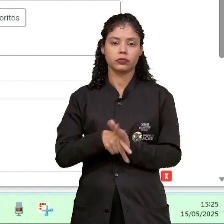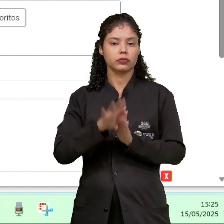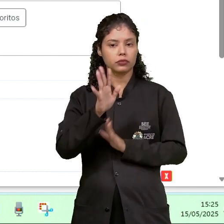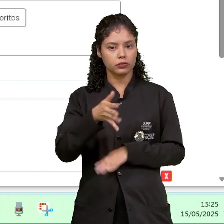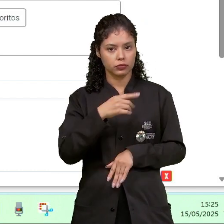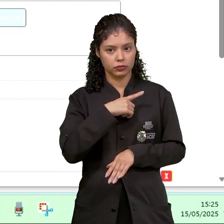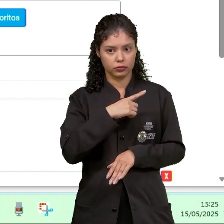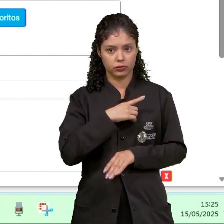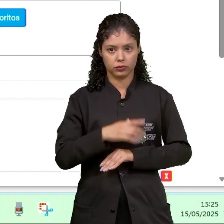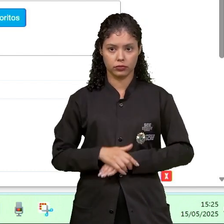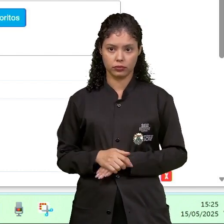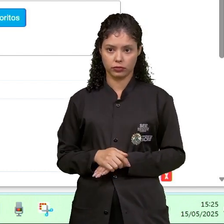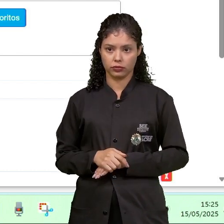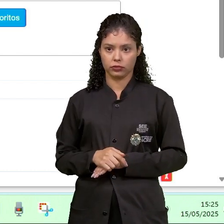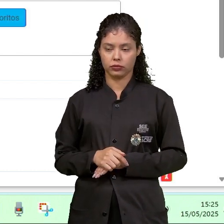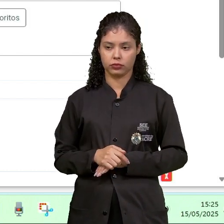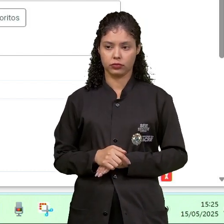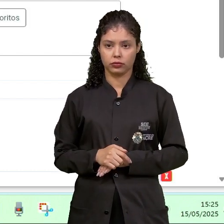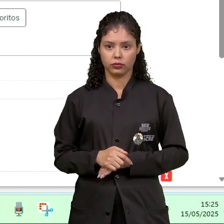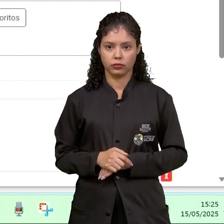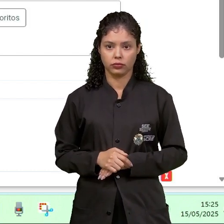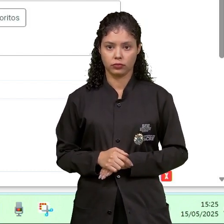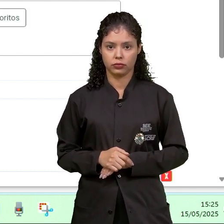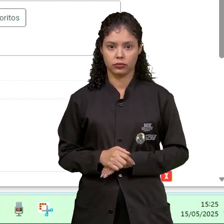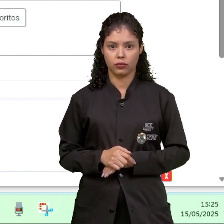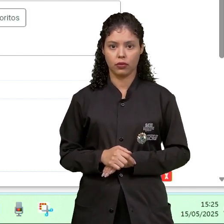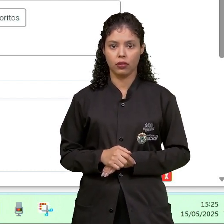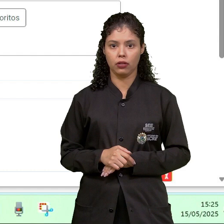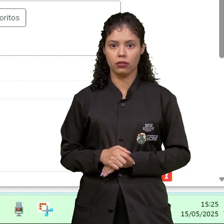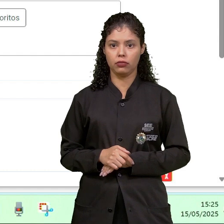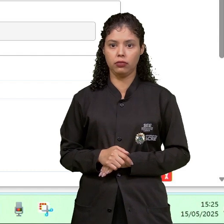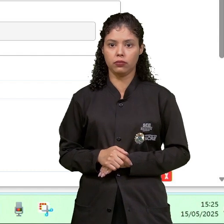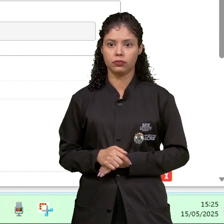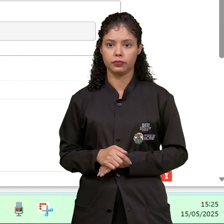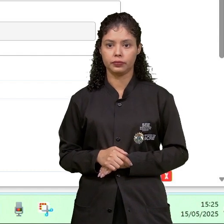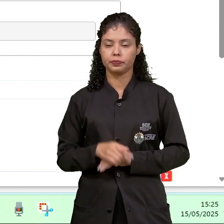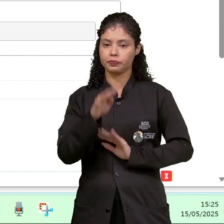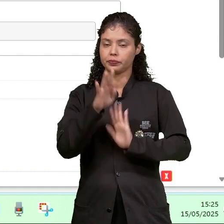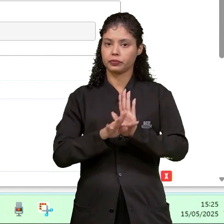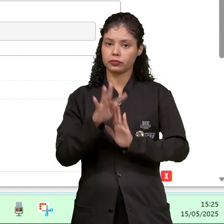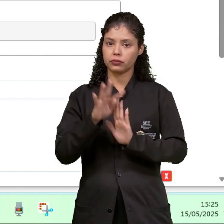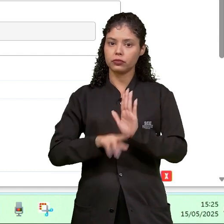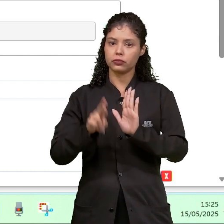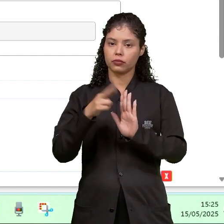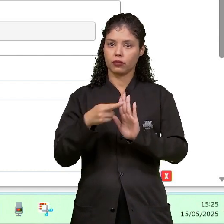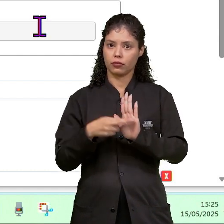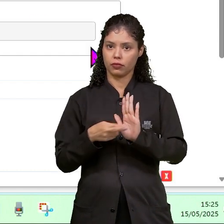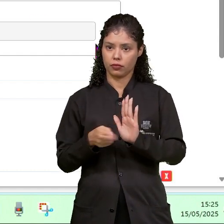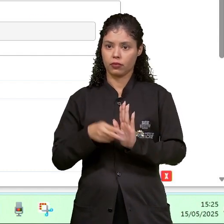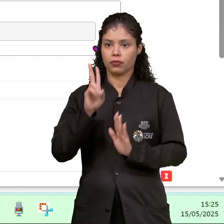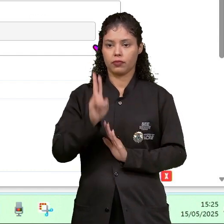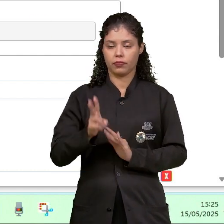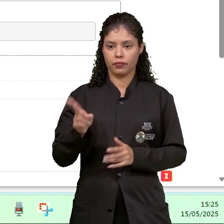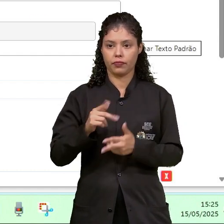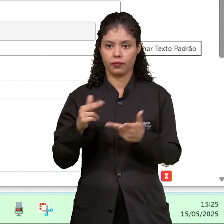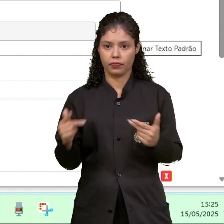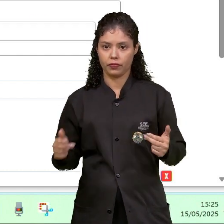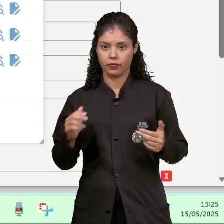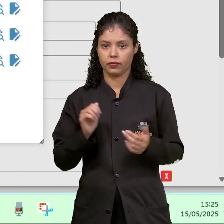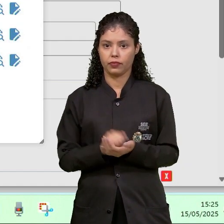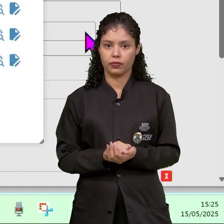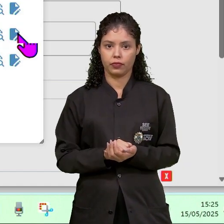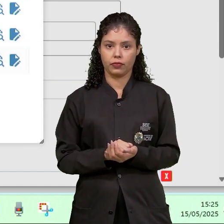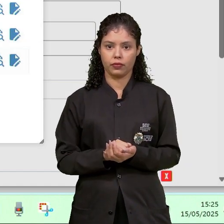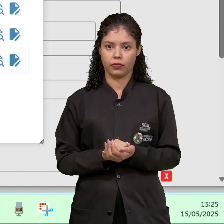para vocês como é que fazia para colocar um modelo de favoritos. Ou eu posso utilizar aqui, ó, texto padrão. É a mesma coisa. Clico aqui nessa